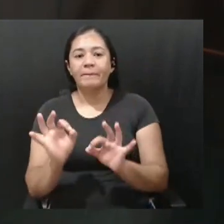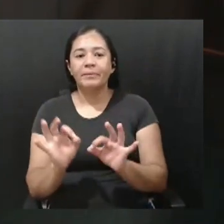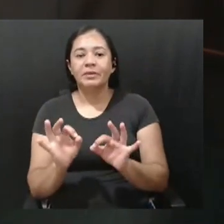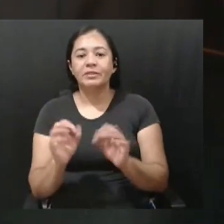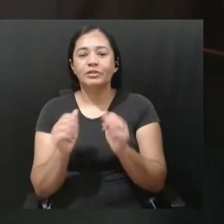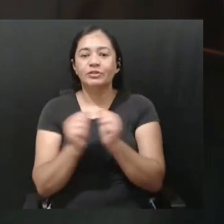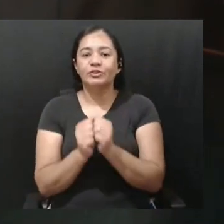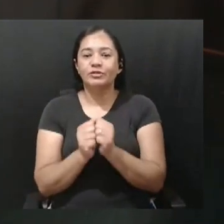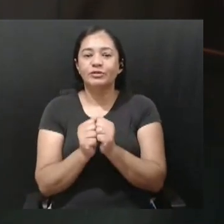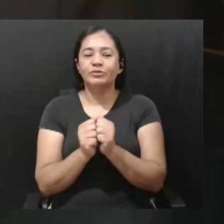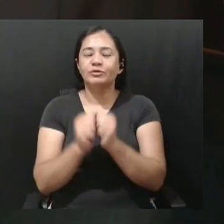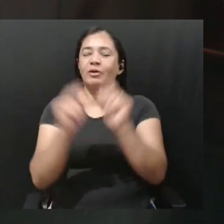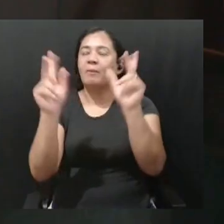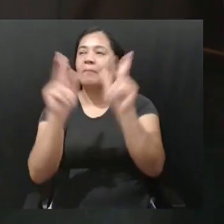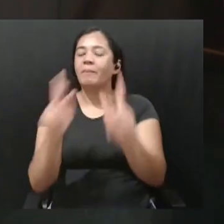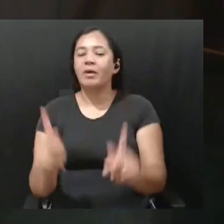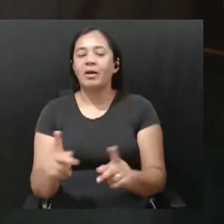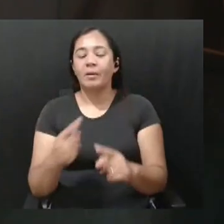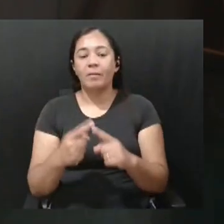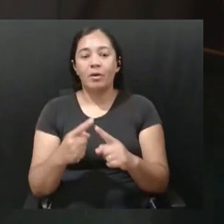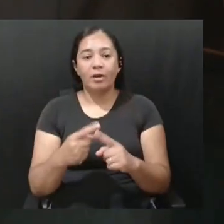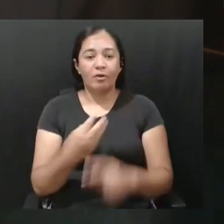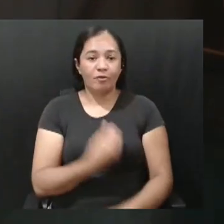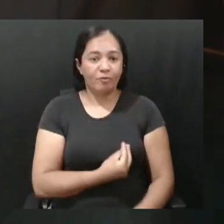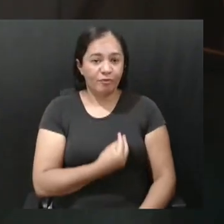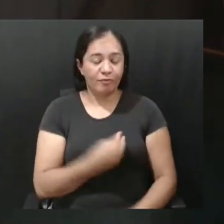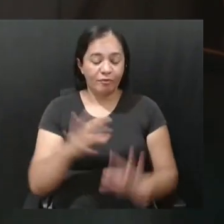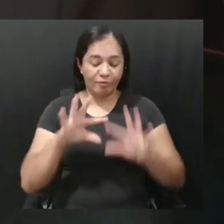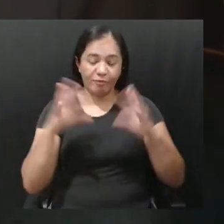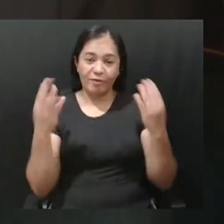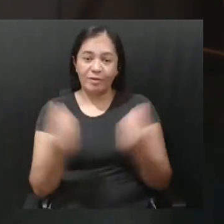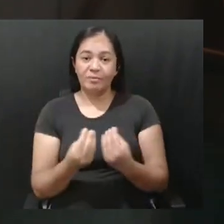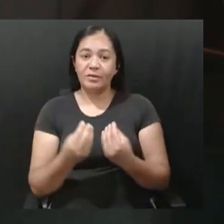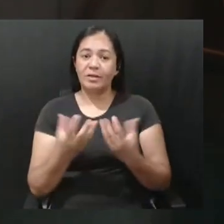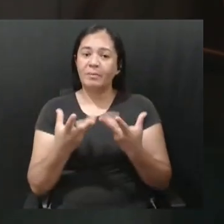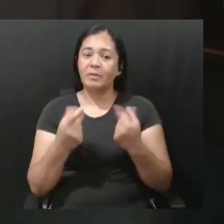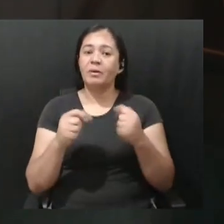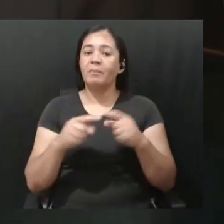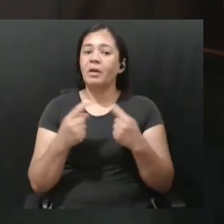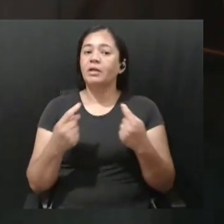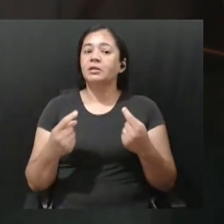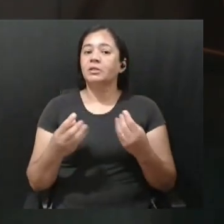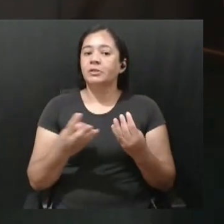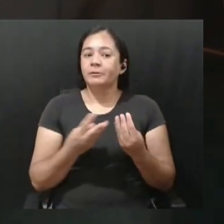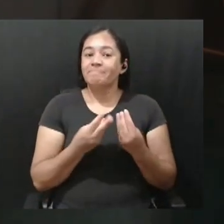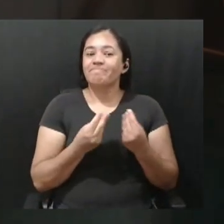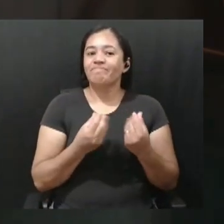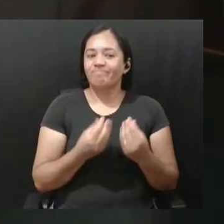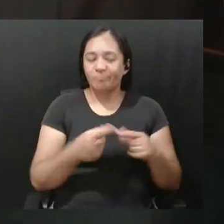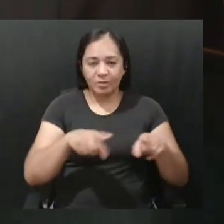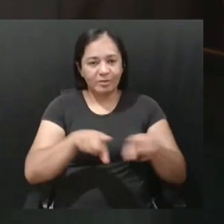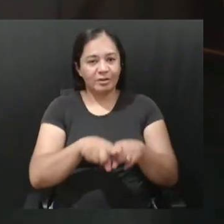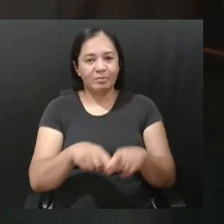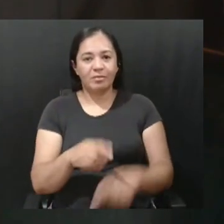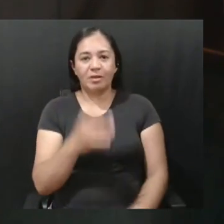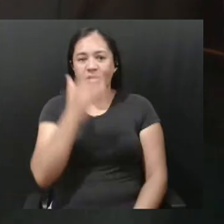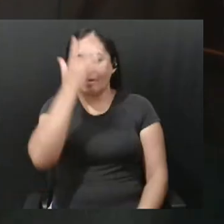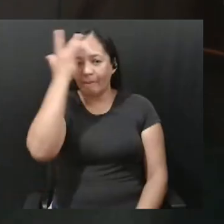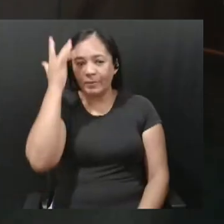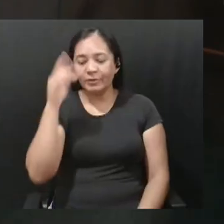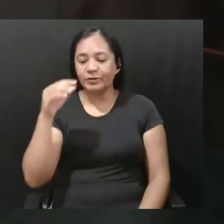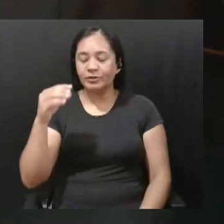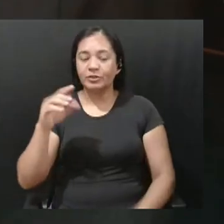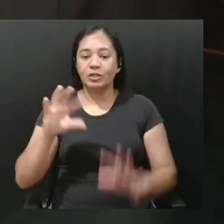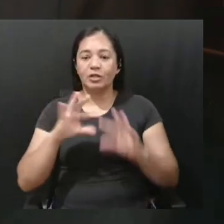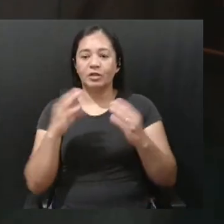falo isso porque família, gente, é algo maravilhoso, mas é algo delicado também. E, gente, Quem é que não tem na família alguém que tipo,